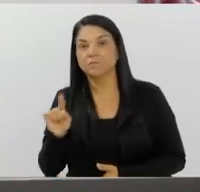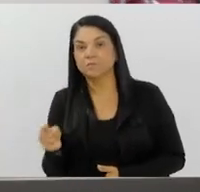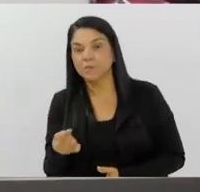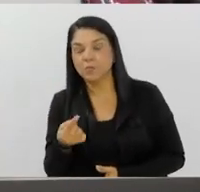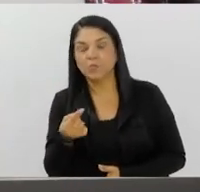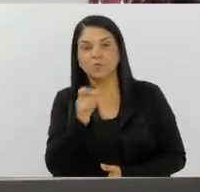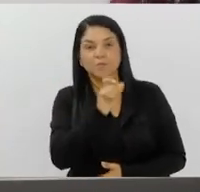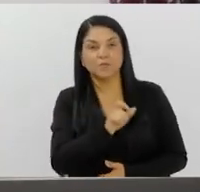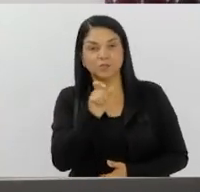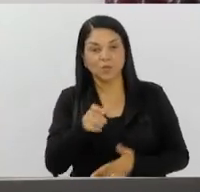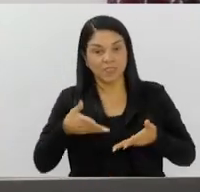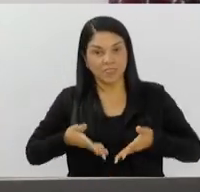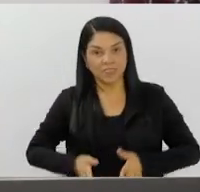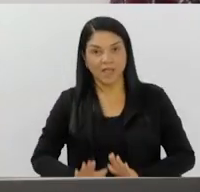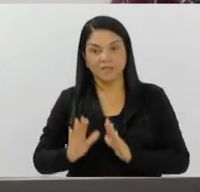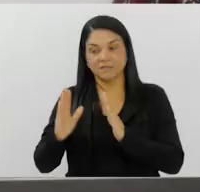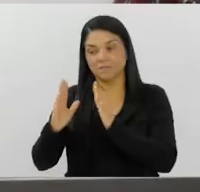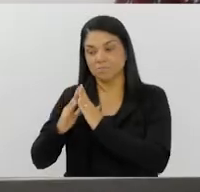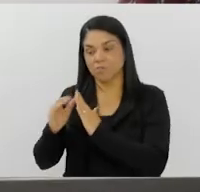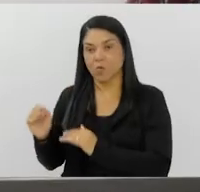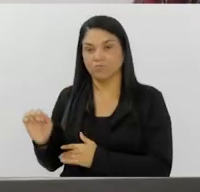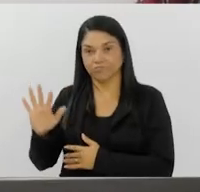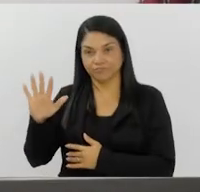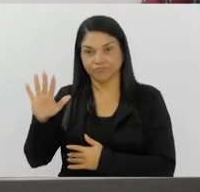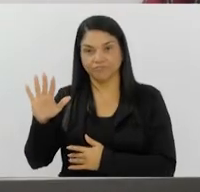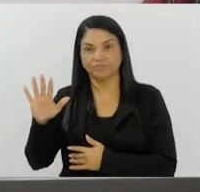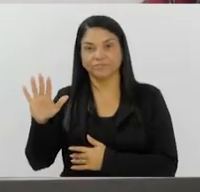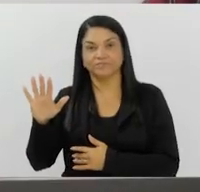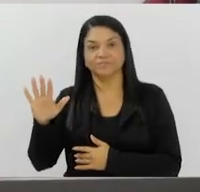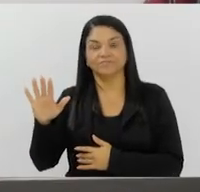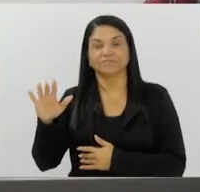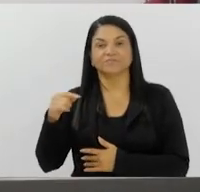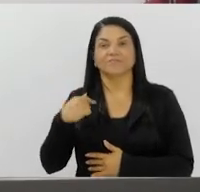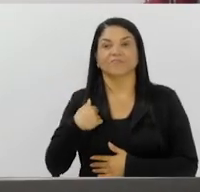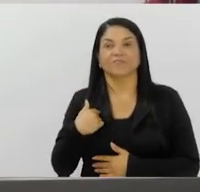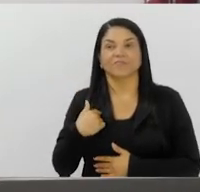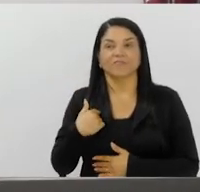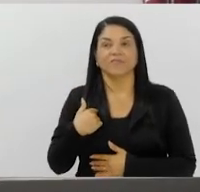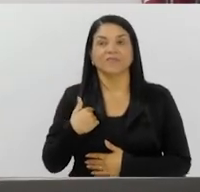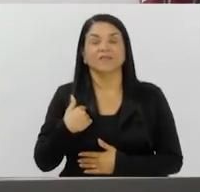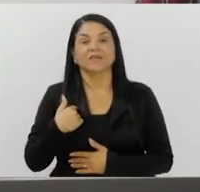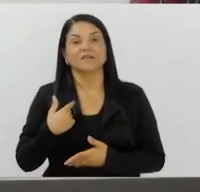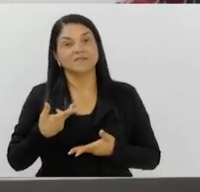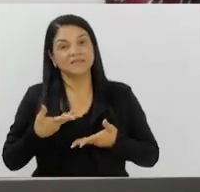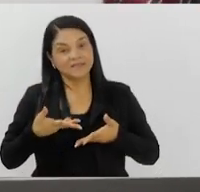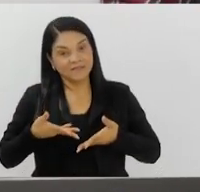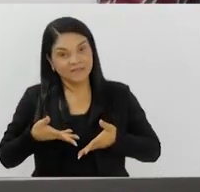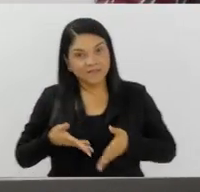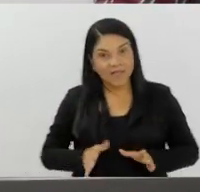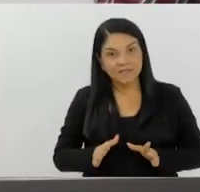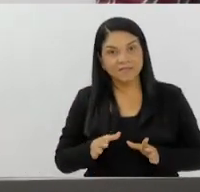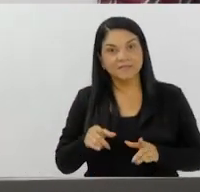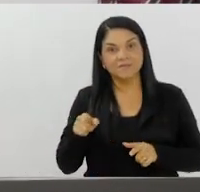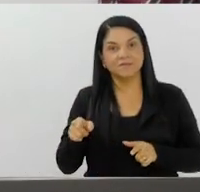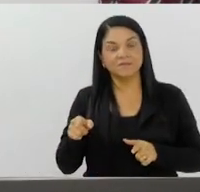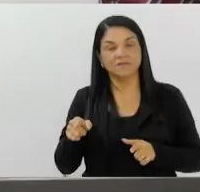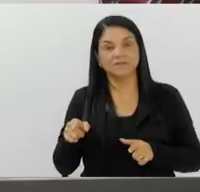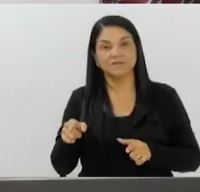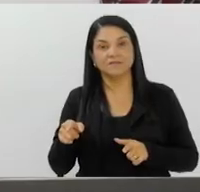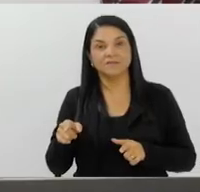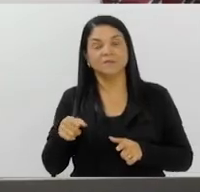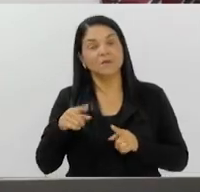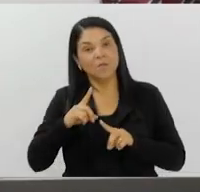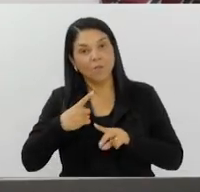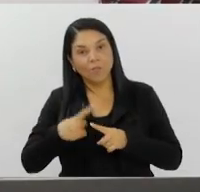nascem que nem o mordomo do filme 69 anos de mangueira exatamente nascem suspeitos porque foram